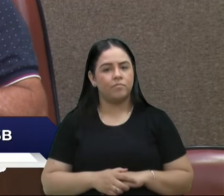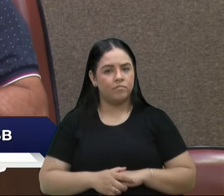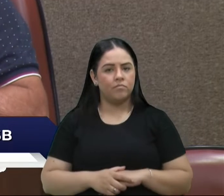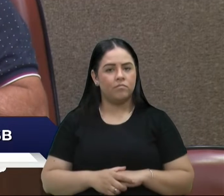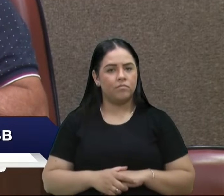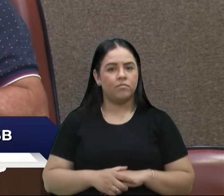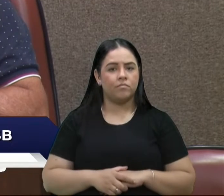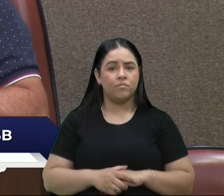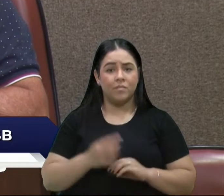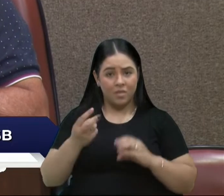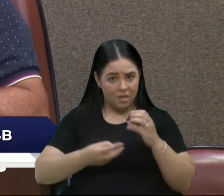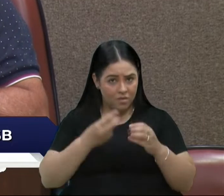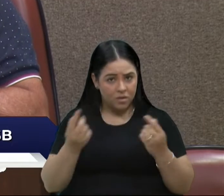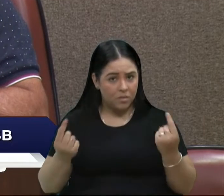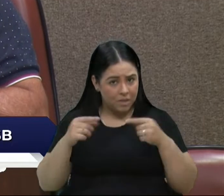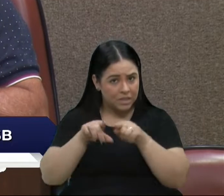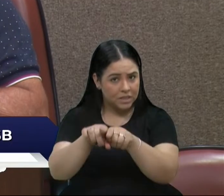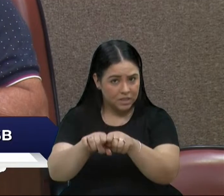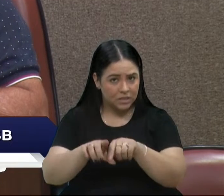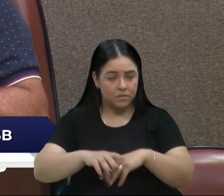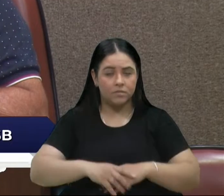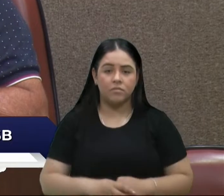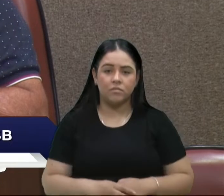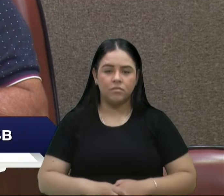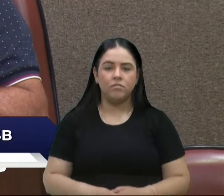A Câmara é parceira.